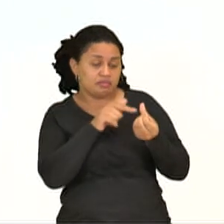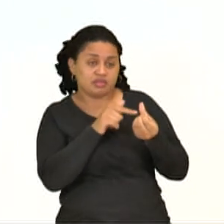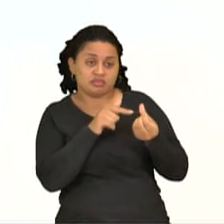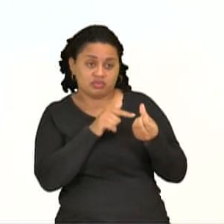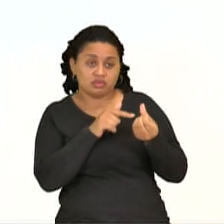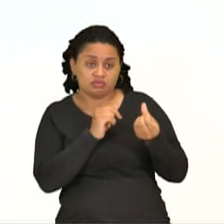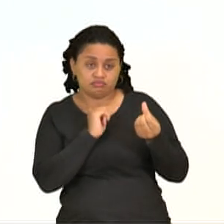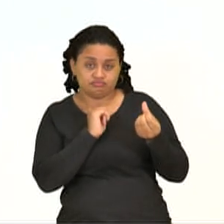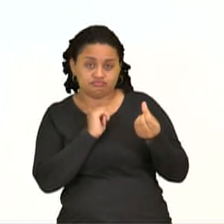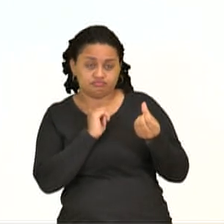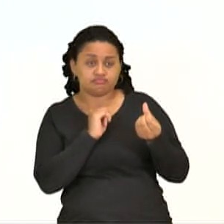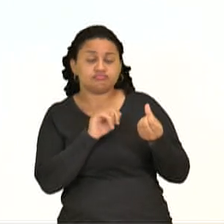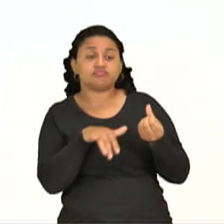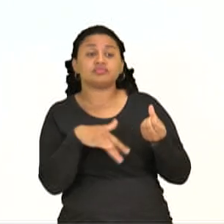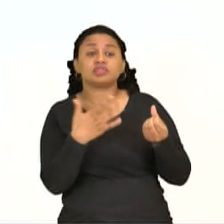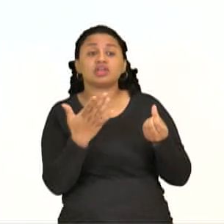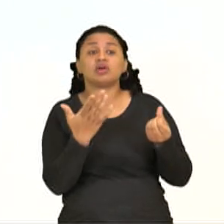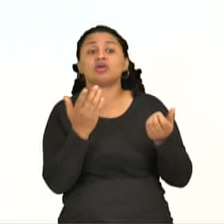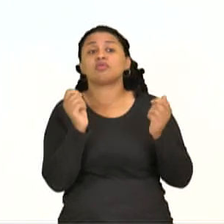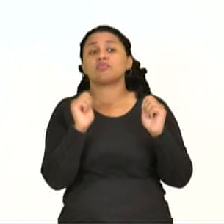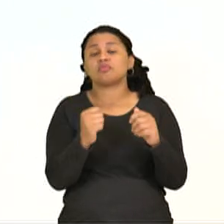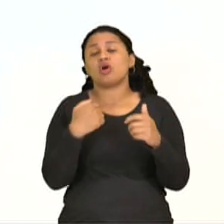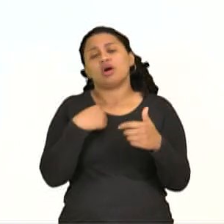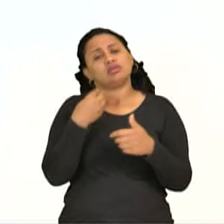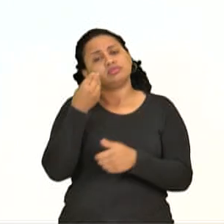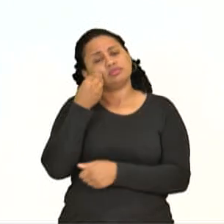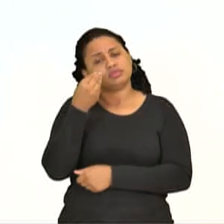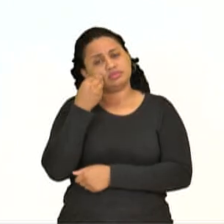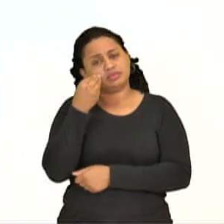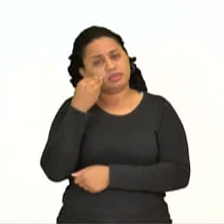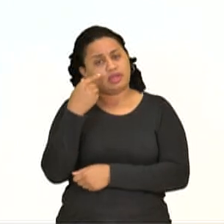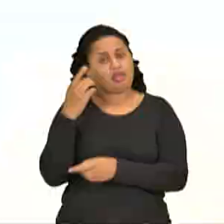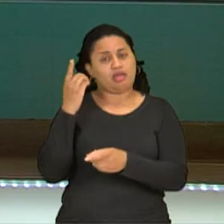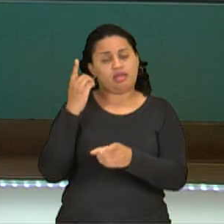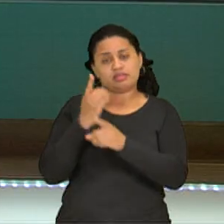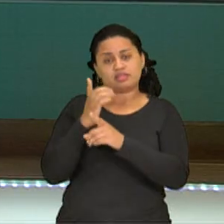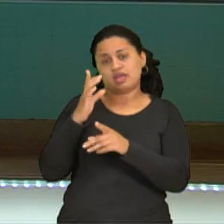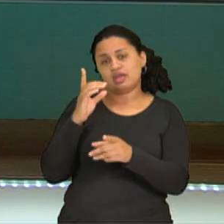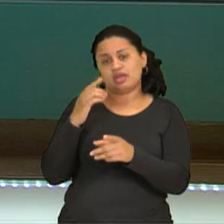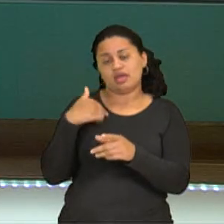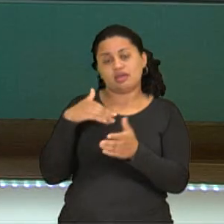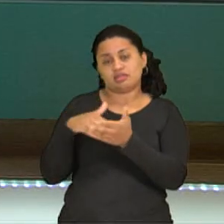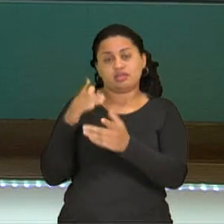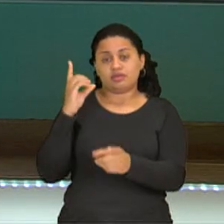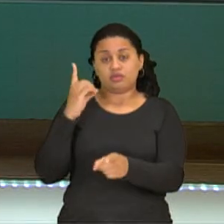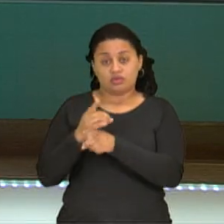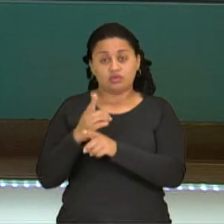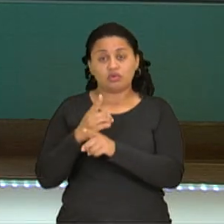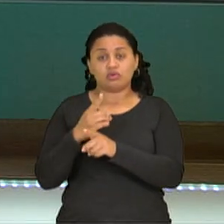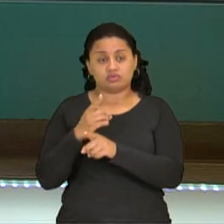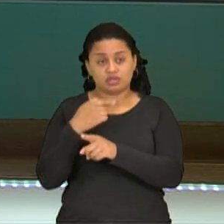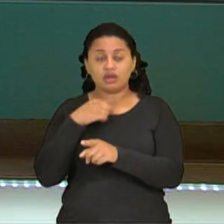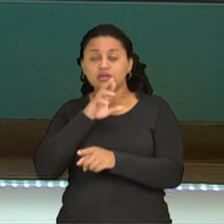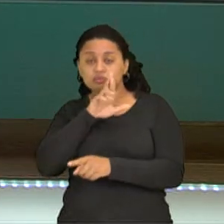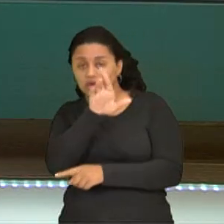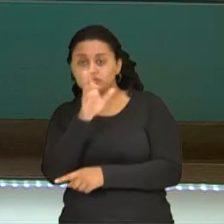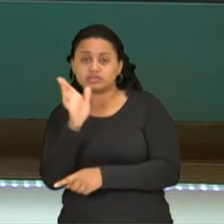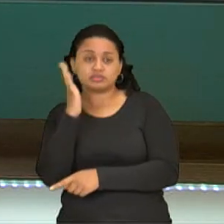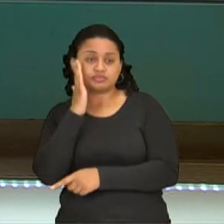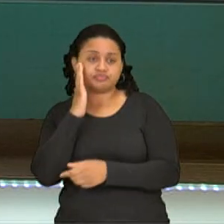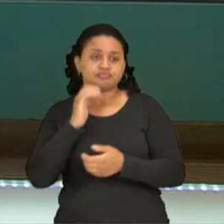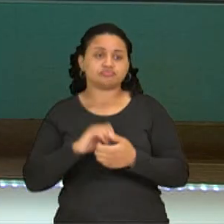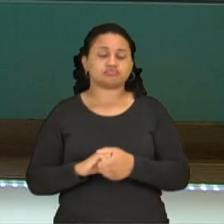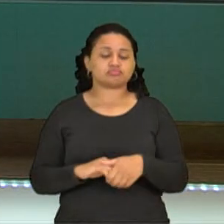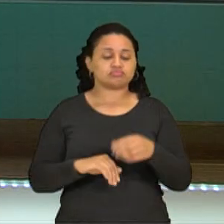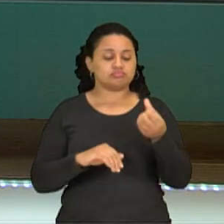menos 6, então eu posso ir testando, eu posso ir trocando os expoentes.